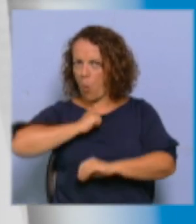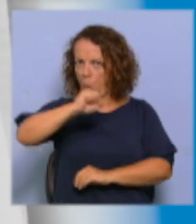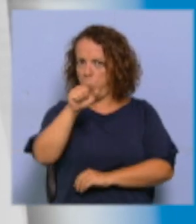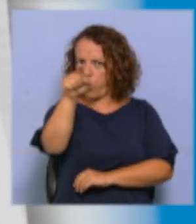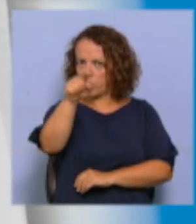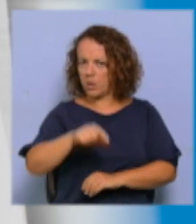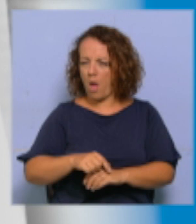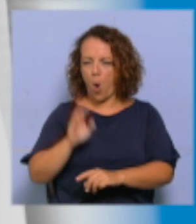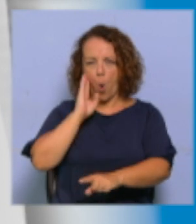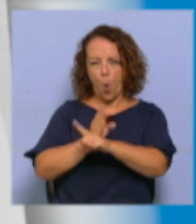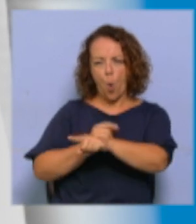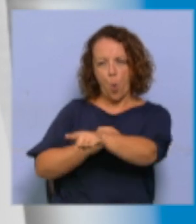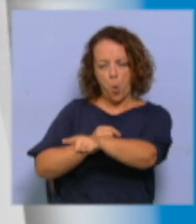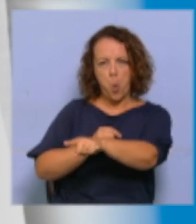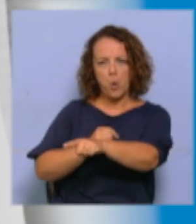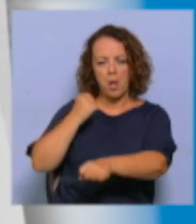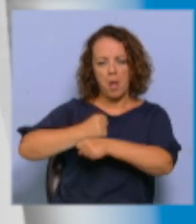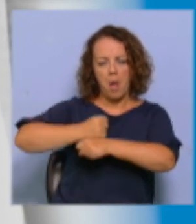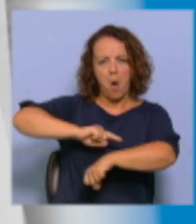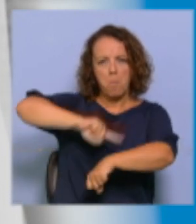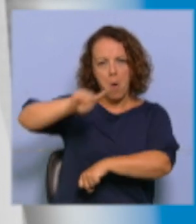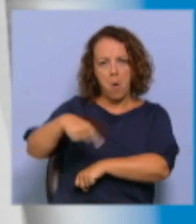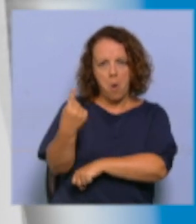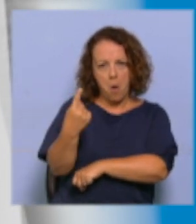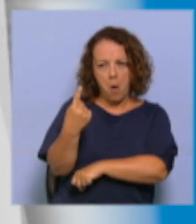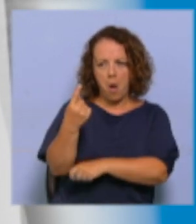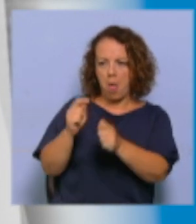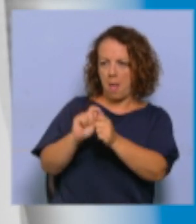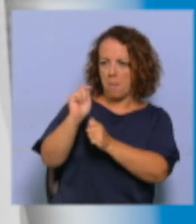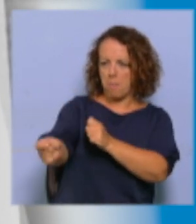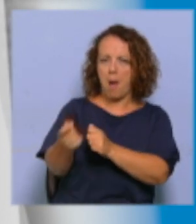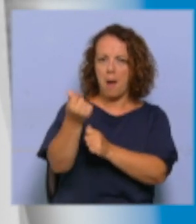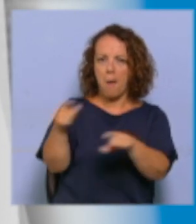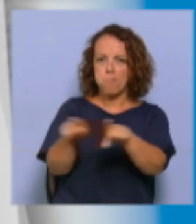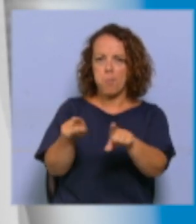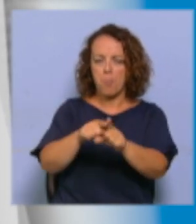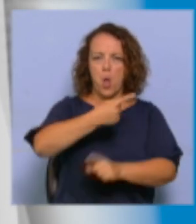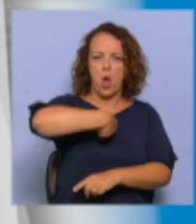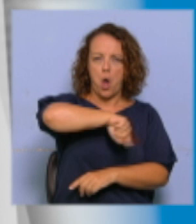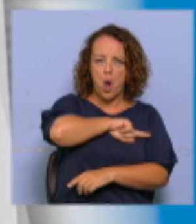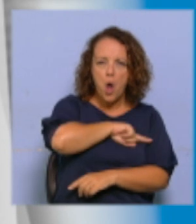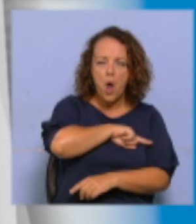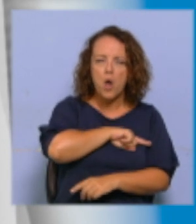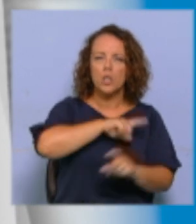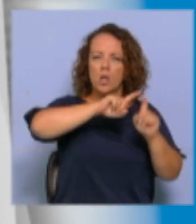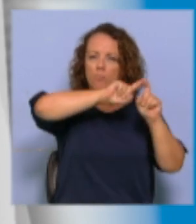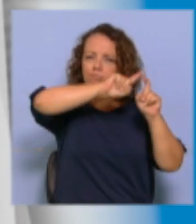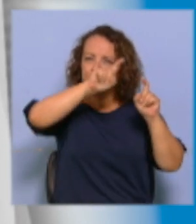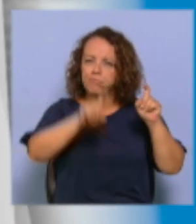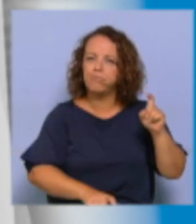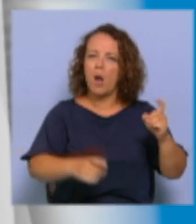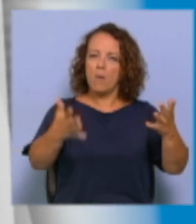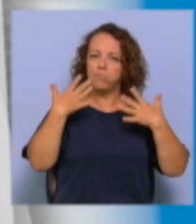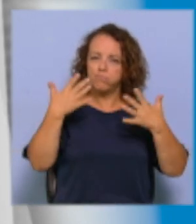Estes últimos trabalharam só 1 hora e deste-lhes a mesma paga que a nós, que suportamos o peso do dia e o